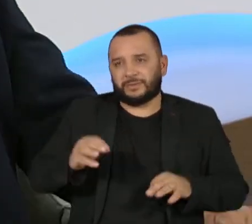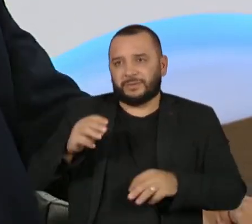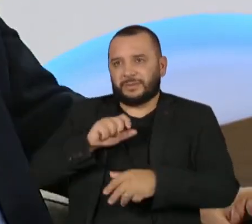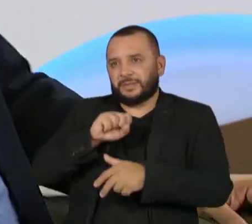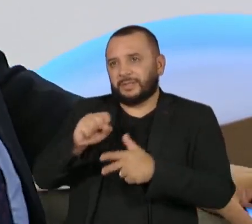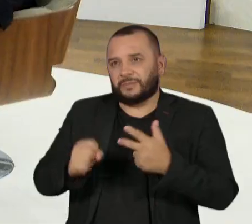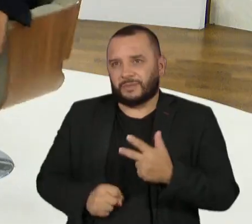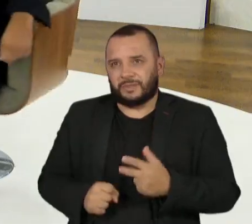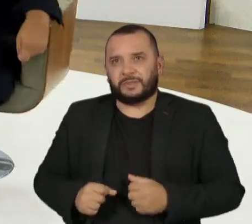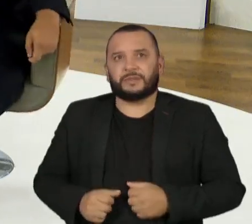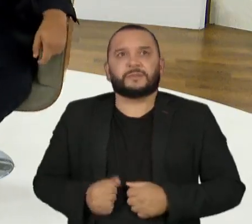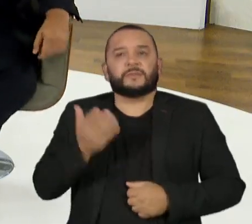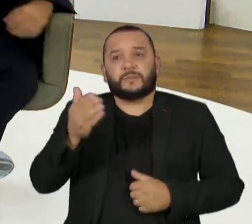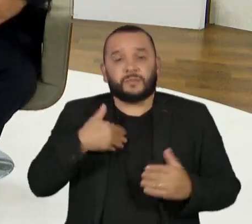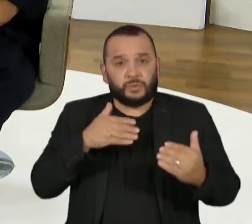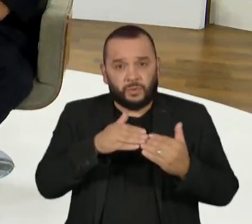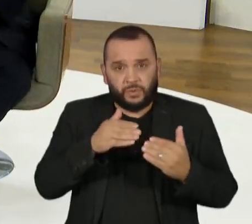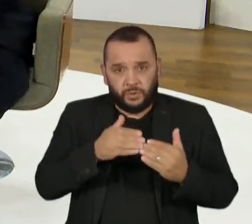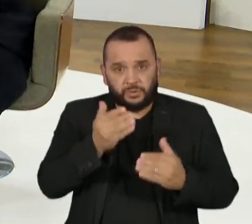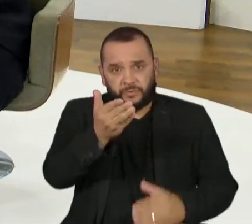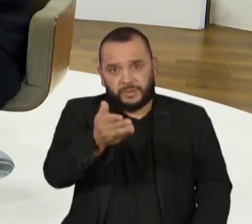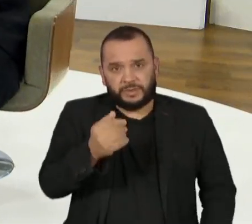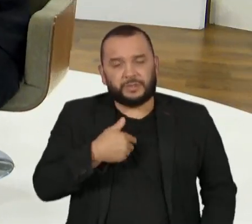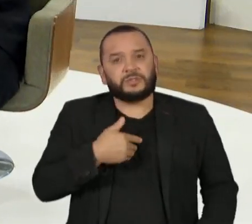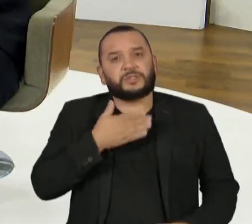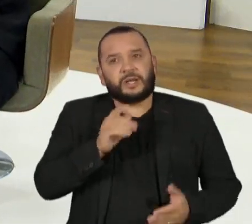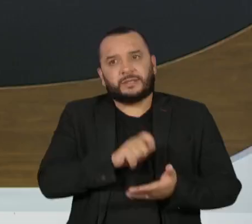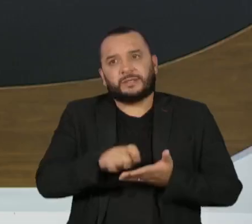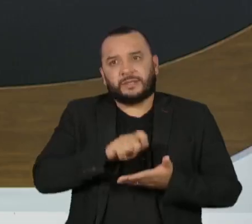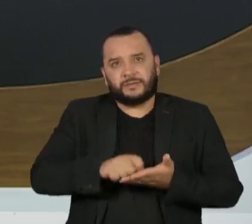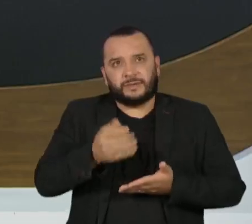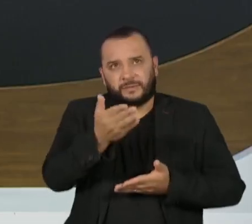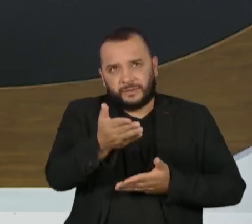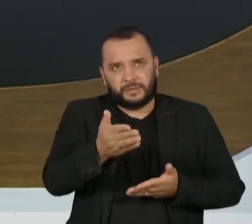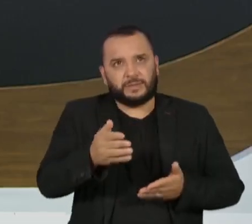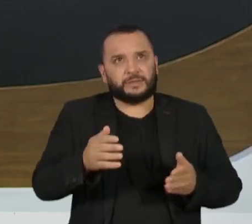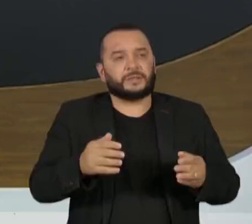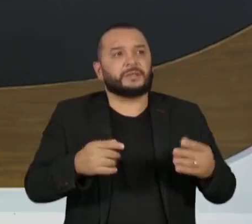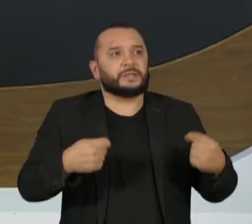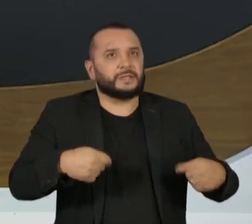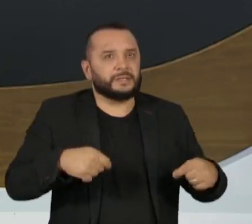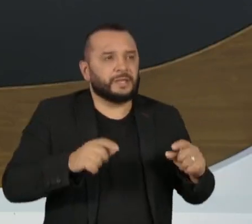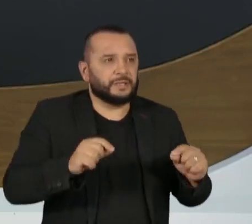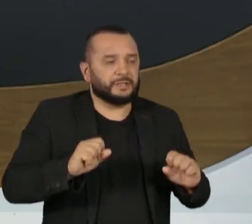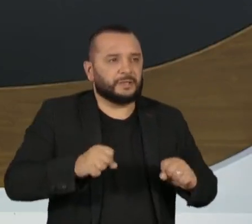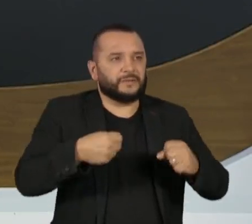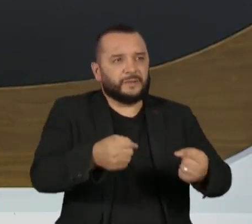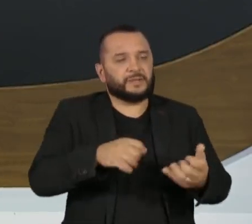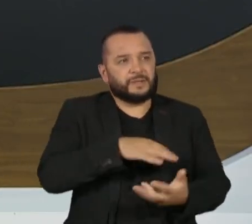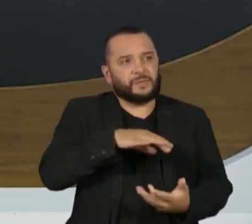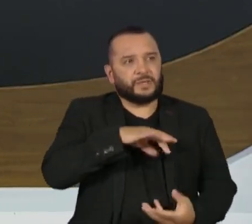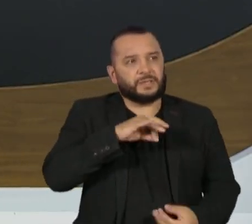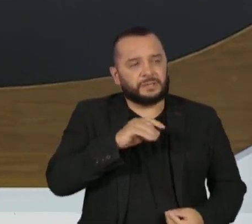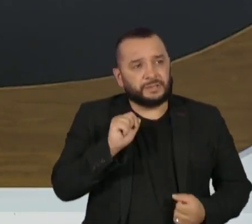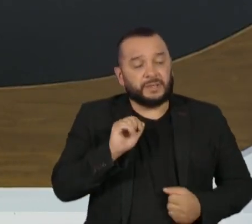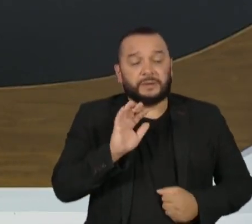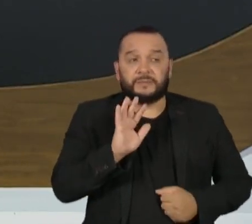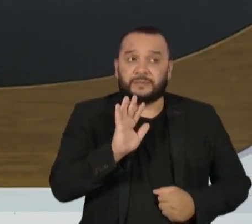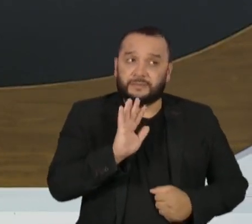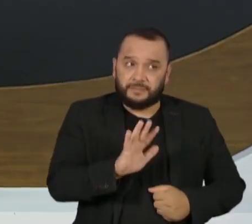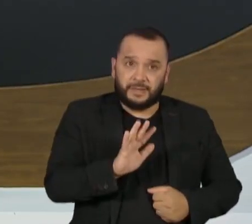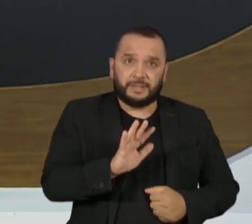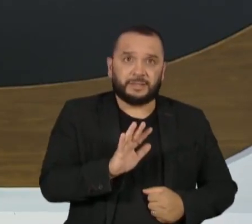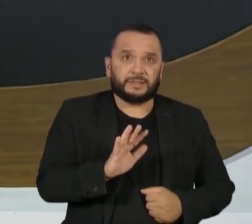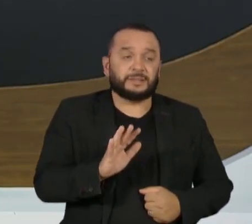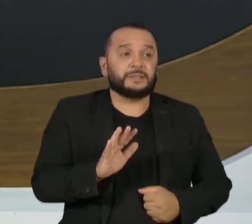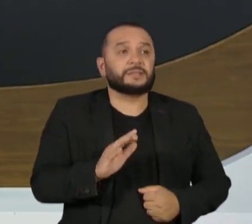Estado. Eu concordo com o senhor, já escrevi inclusive sobre isso, sobre a necessidade que houve de defender a democracia de ataques, porém, a gente